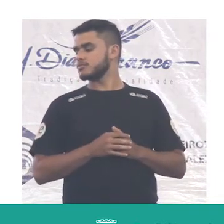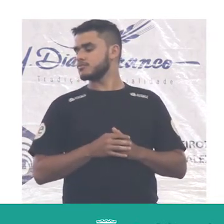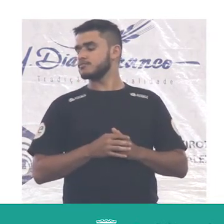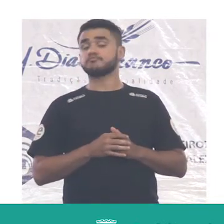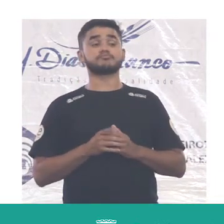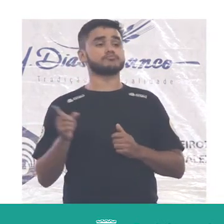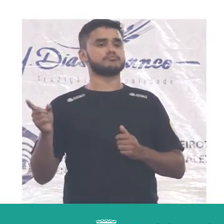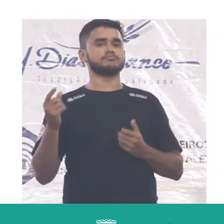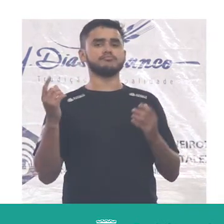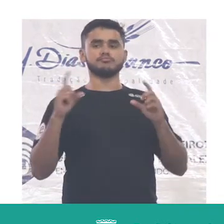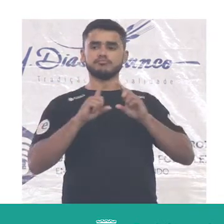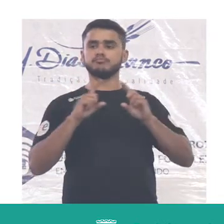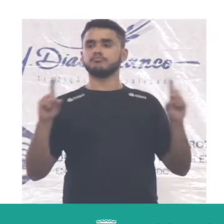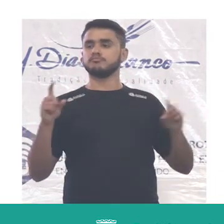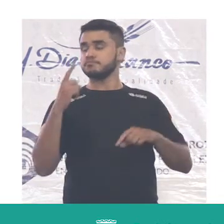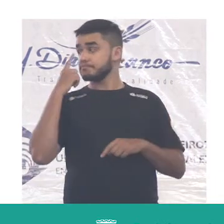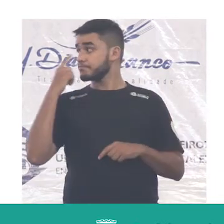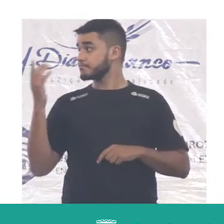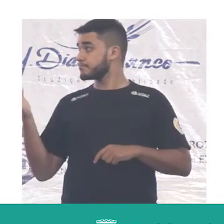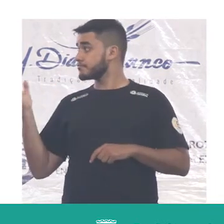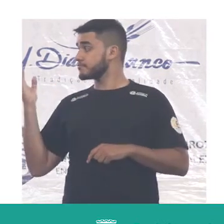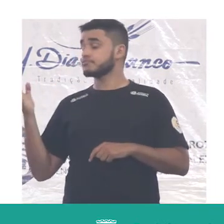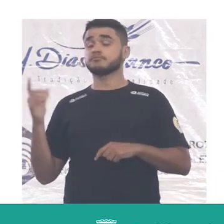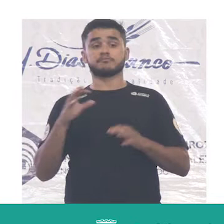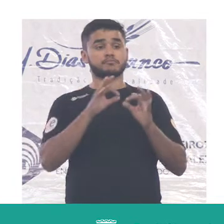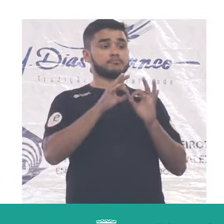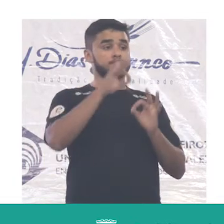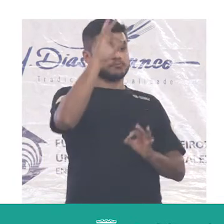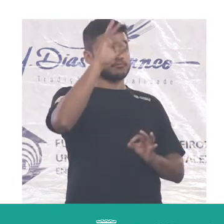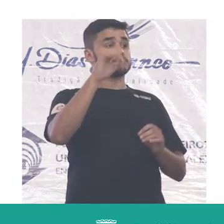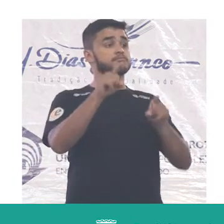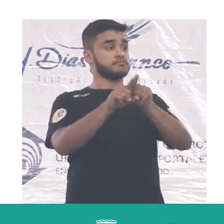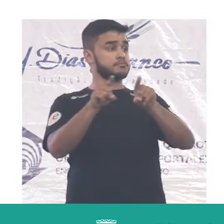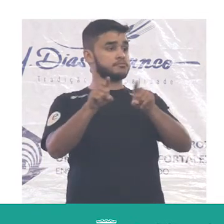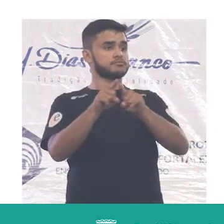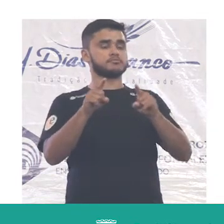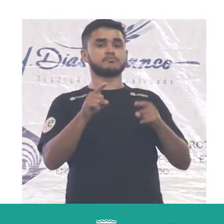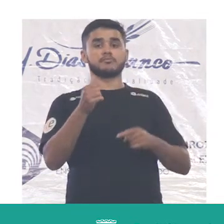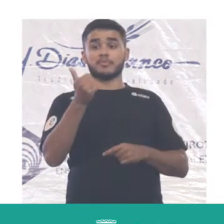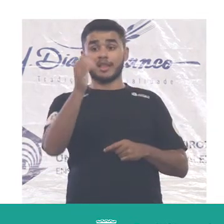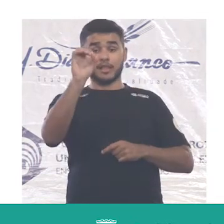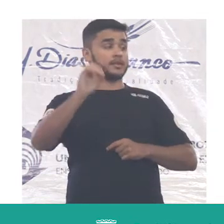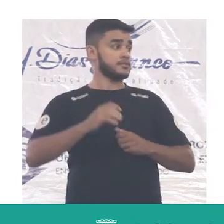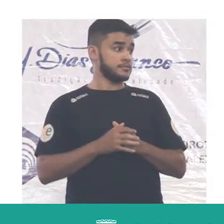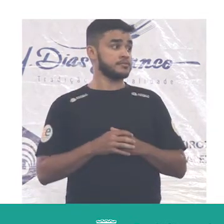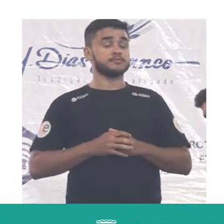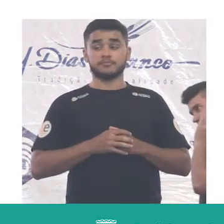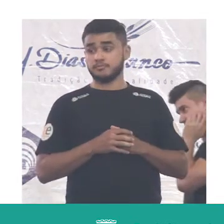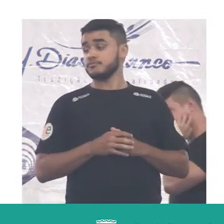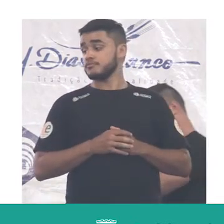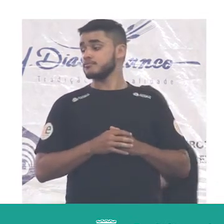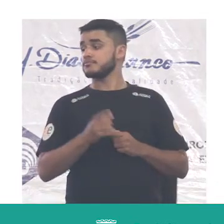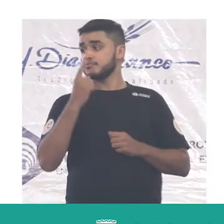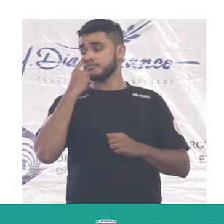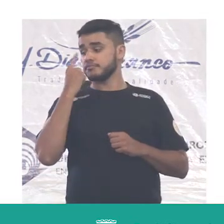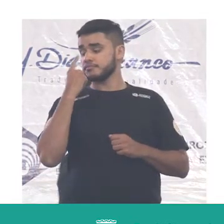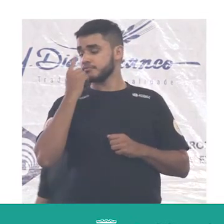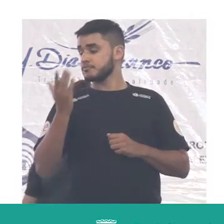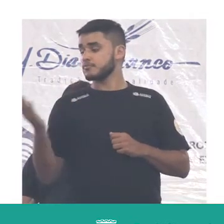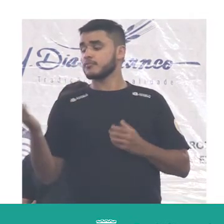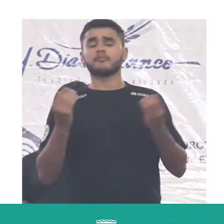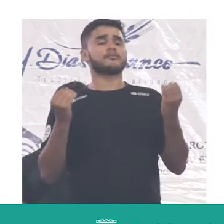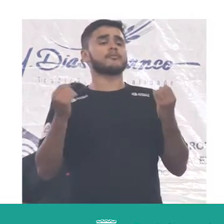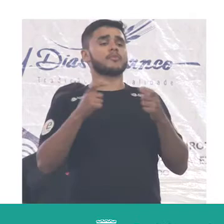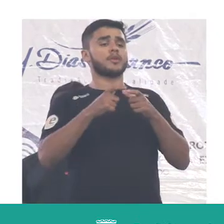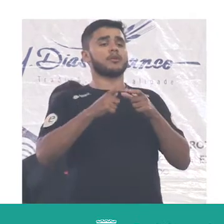não. Ele vai ter um certo raio, vai ter uma certa altura. A altura, se não me engano, é 10. Então vamos pensar um pouquinho. Como é que a gente